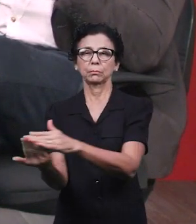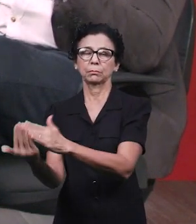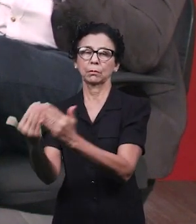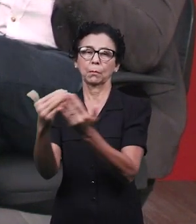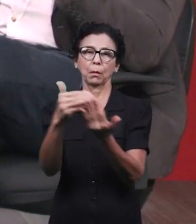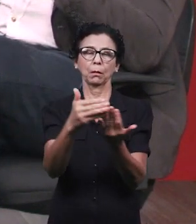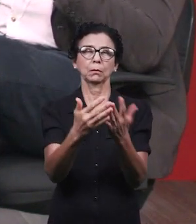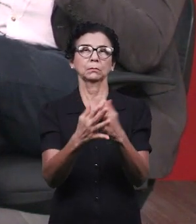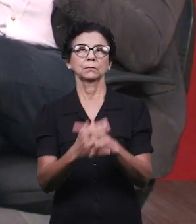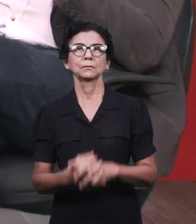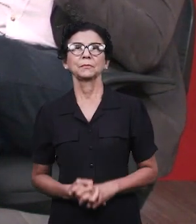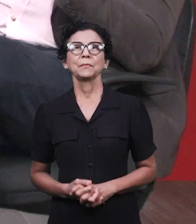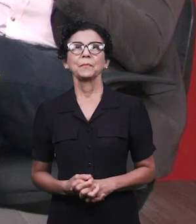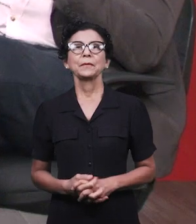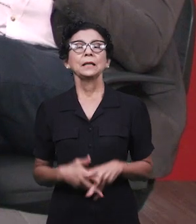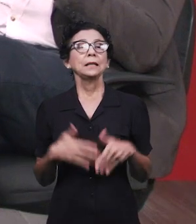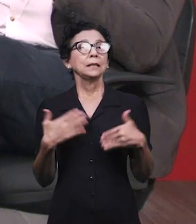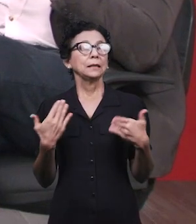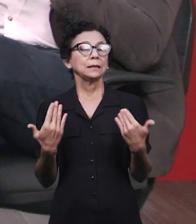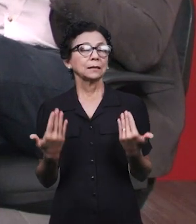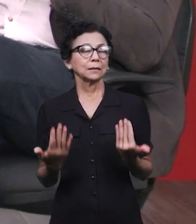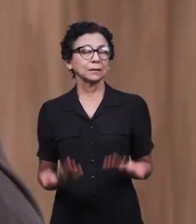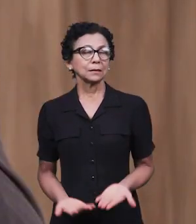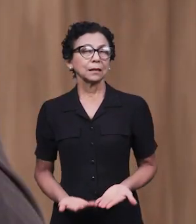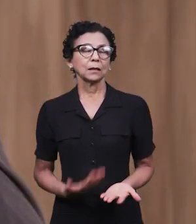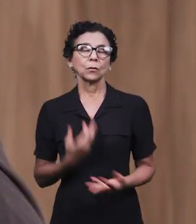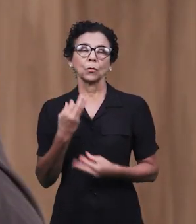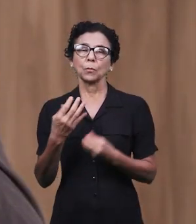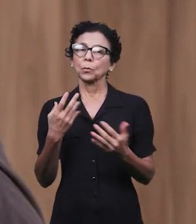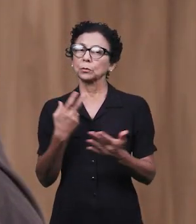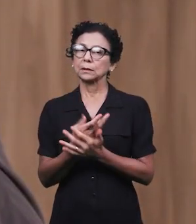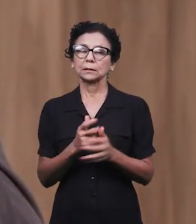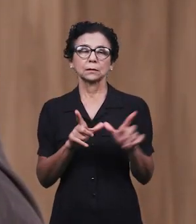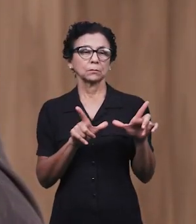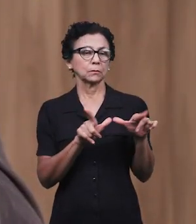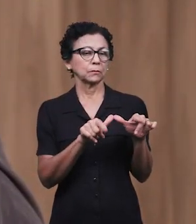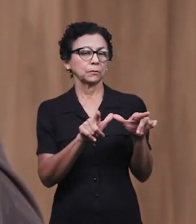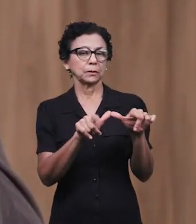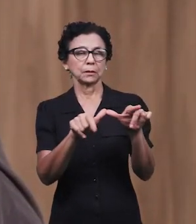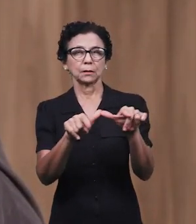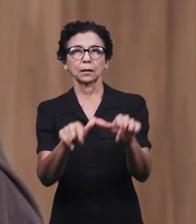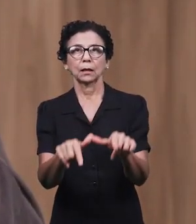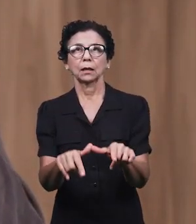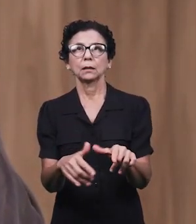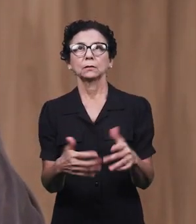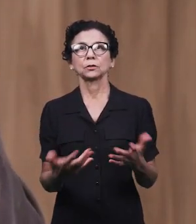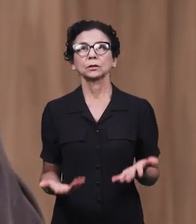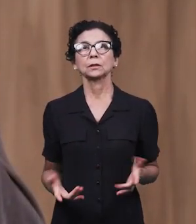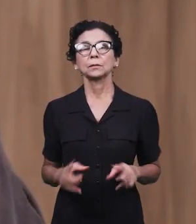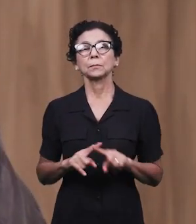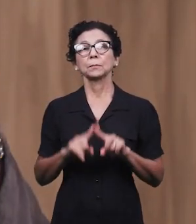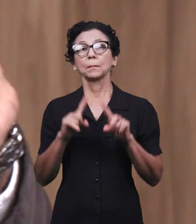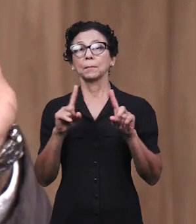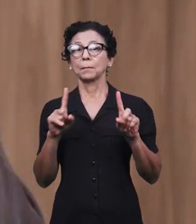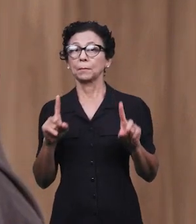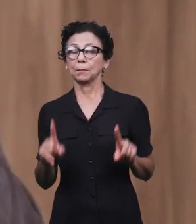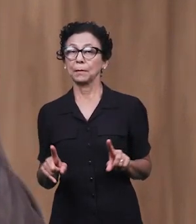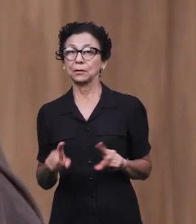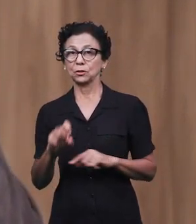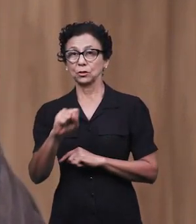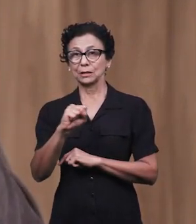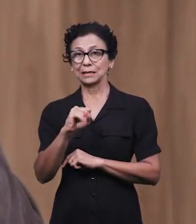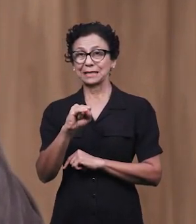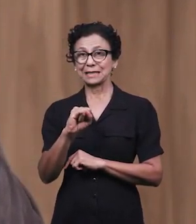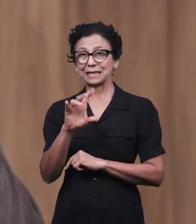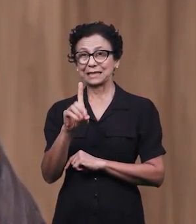aqui como foi essa viagem, até que, quando eles estão em Mirra, lembrando que nós temos